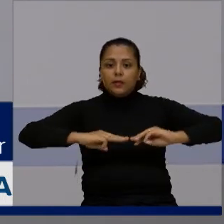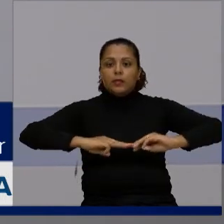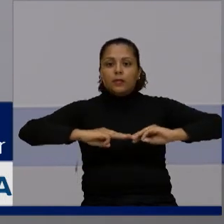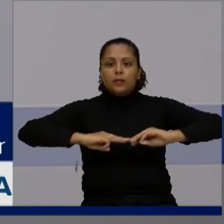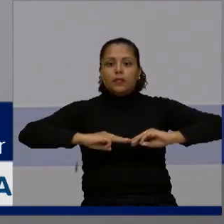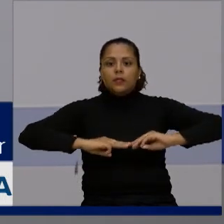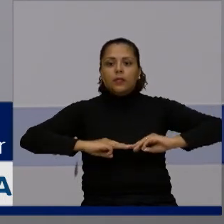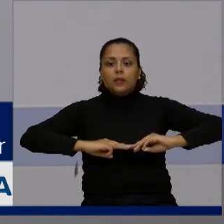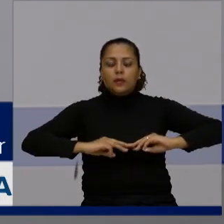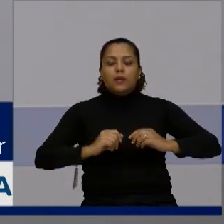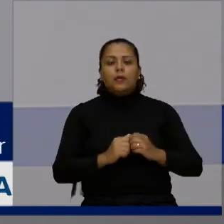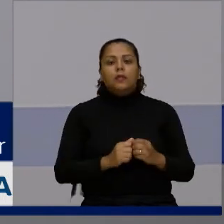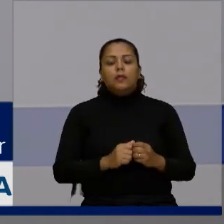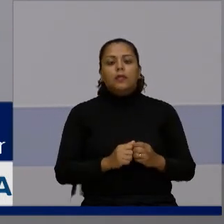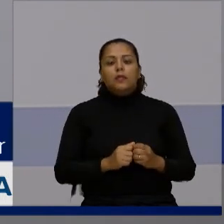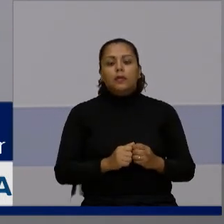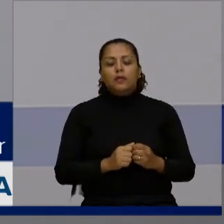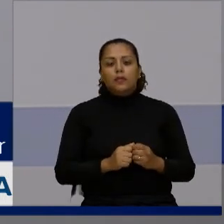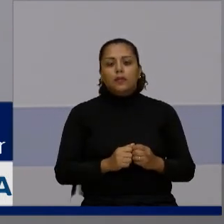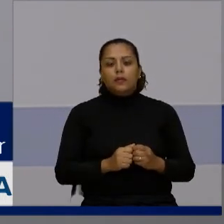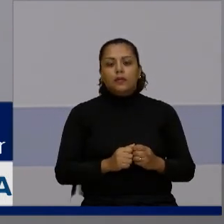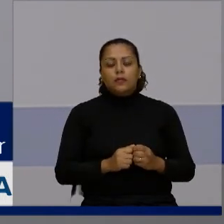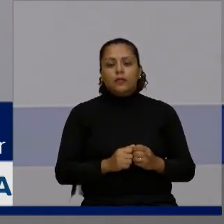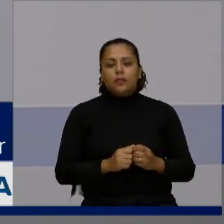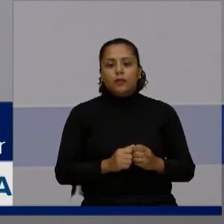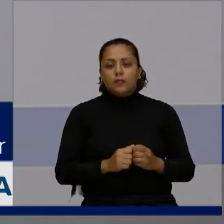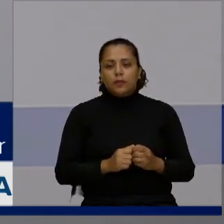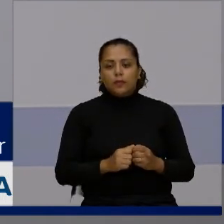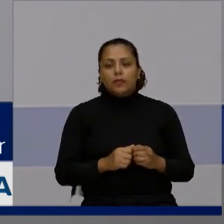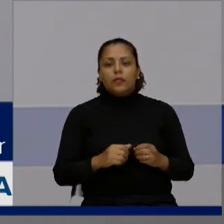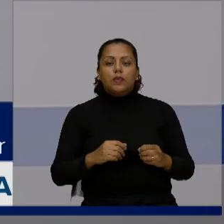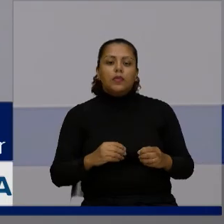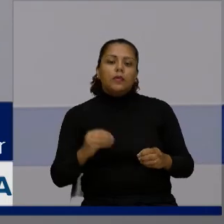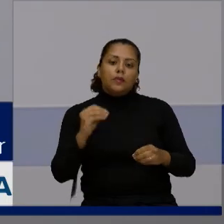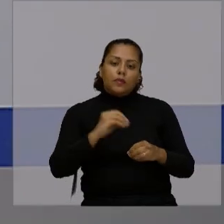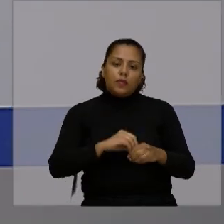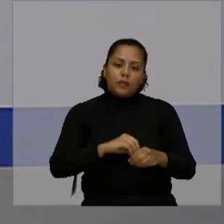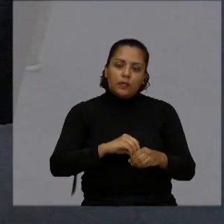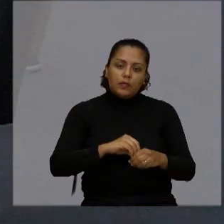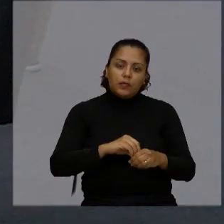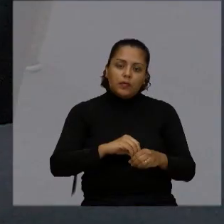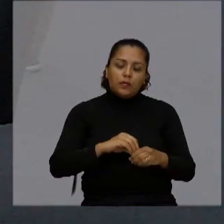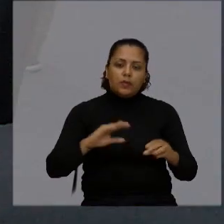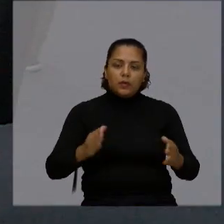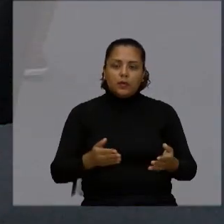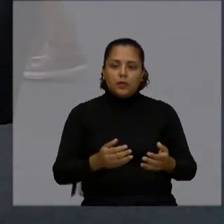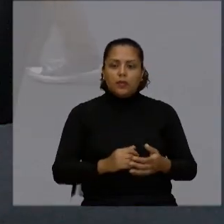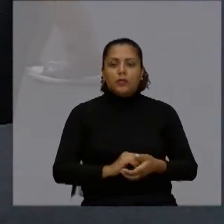Renato Santiago. Vereadores favoráveis aos documentos, permaneçam como estão e os contrários se manifestem.